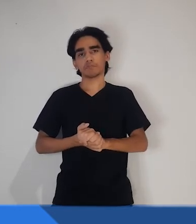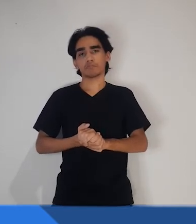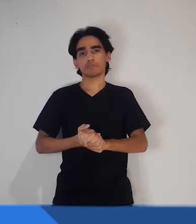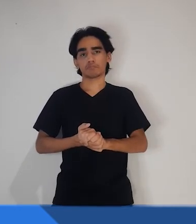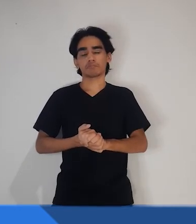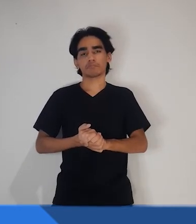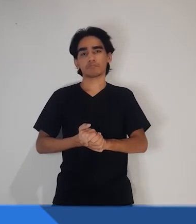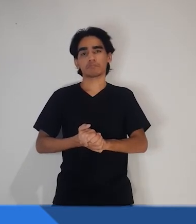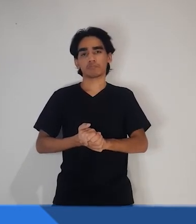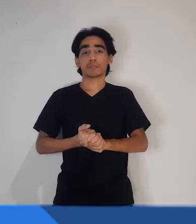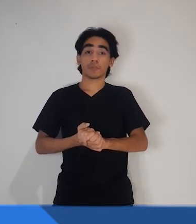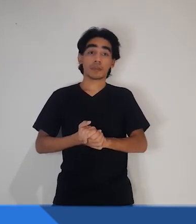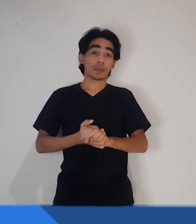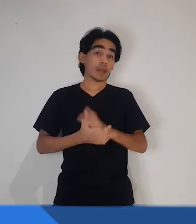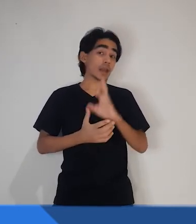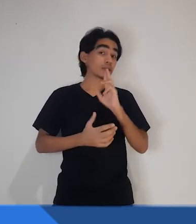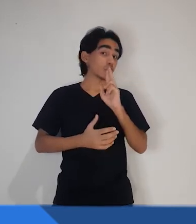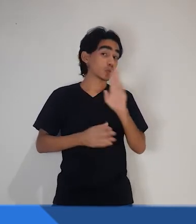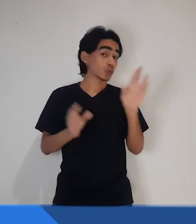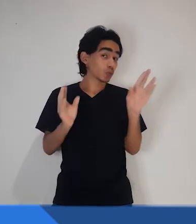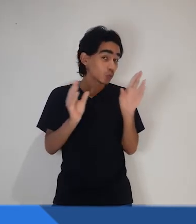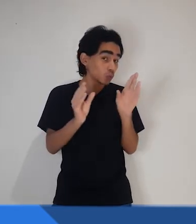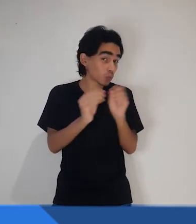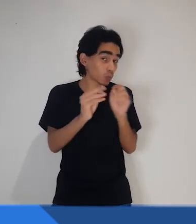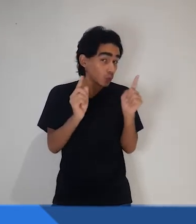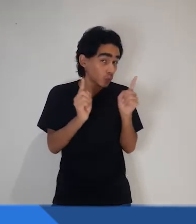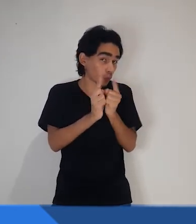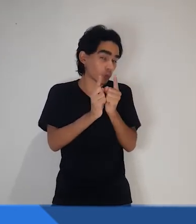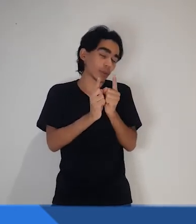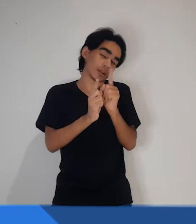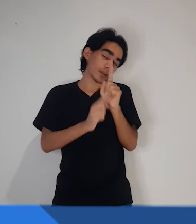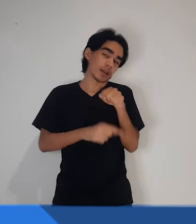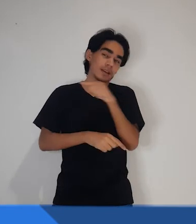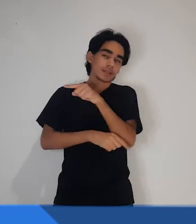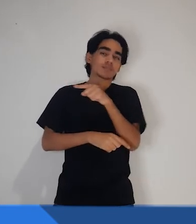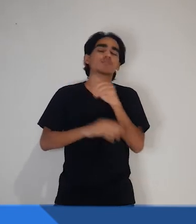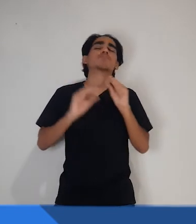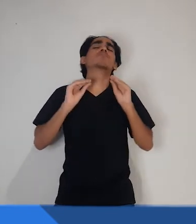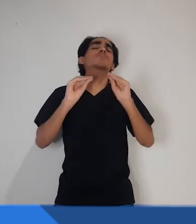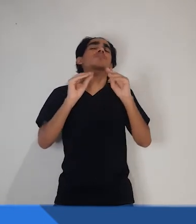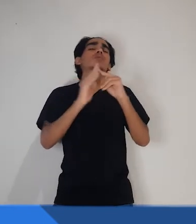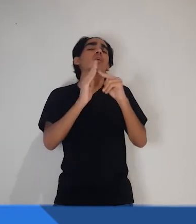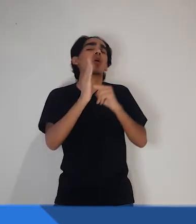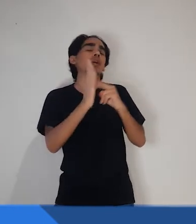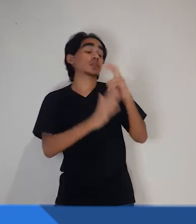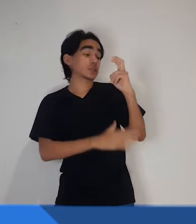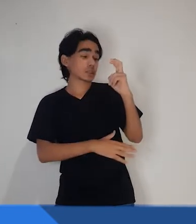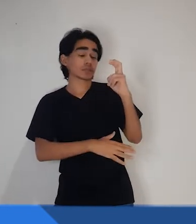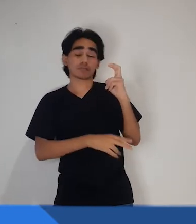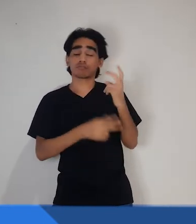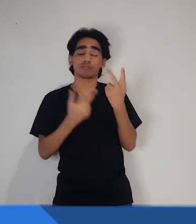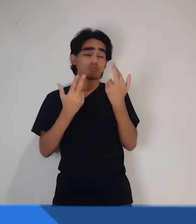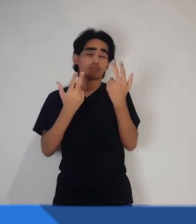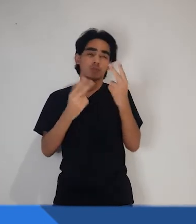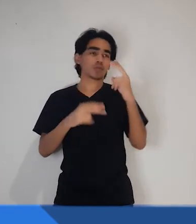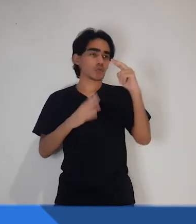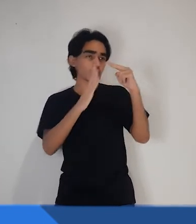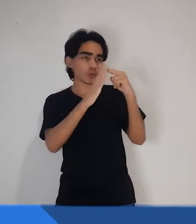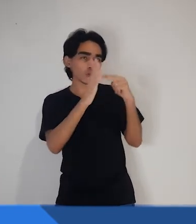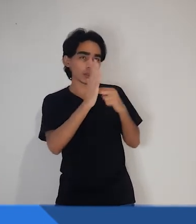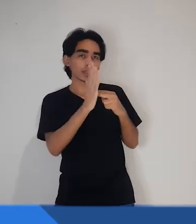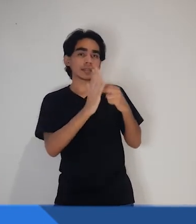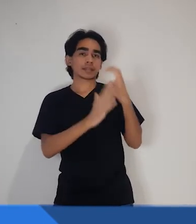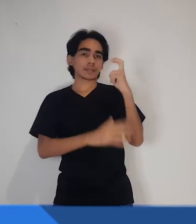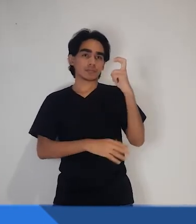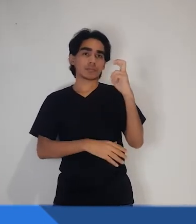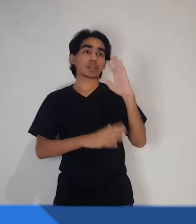A questão de resposta curta é isso. Dou 5 pontos também para ela. Olha só, o